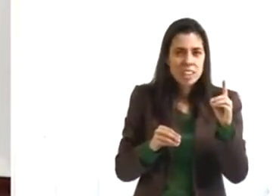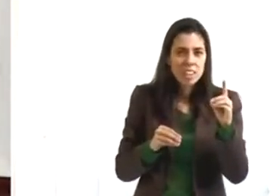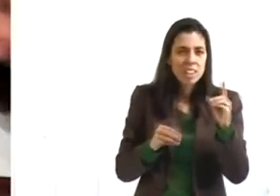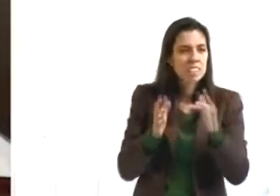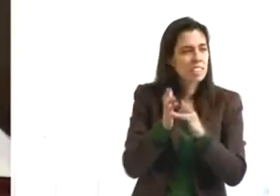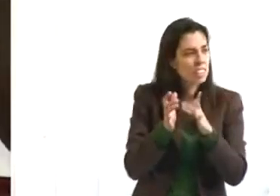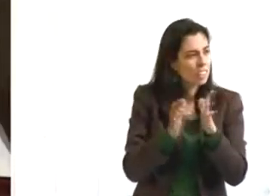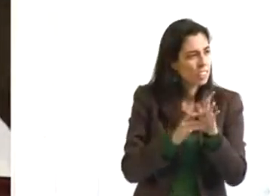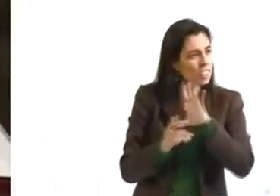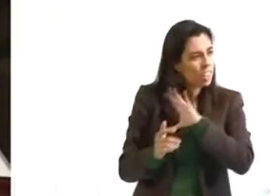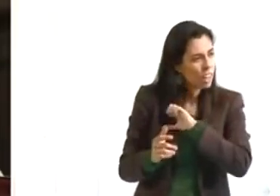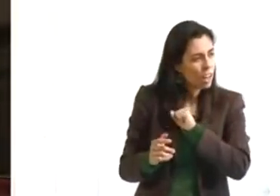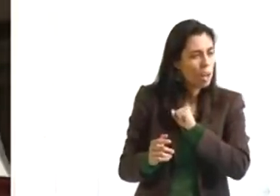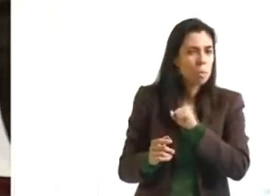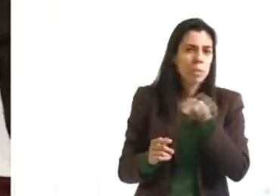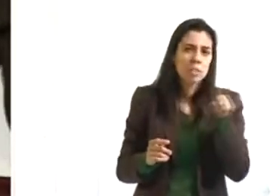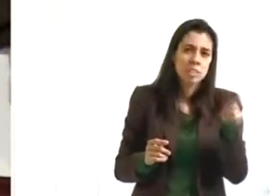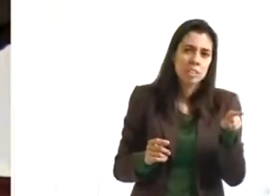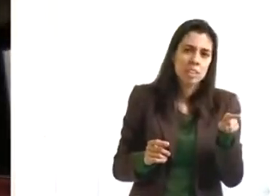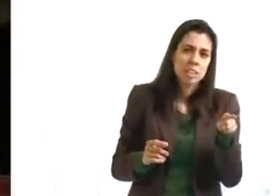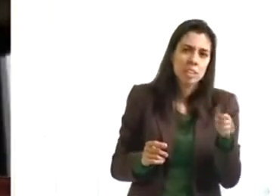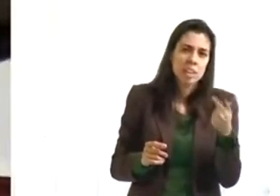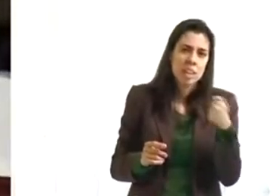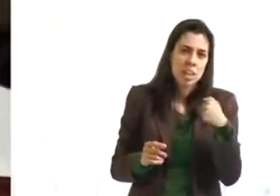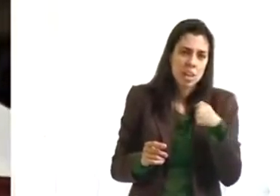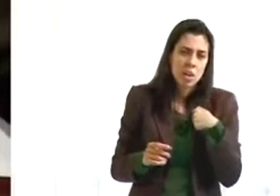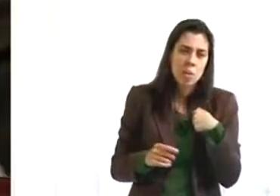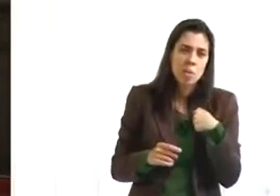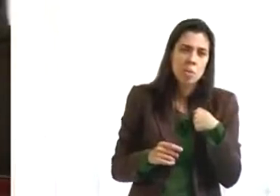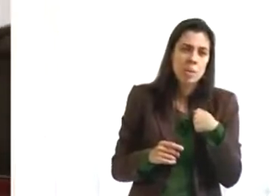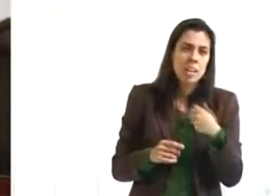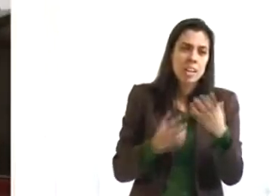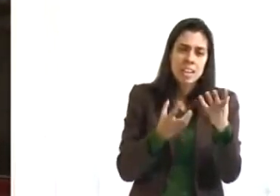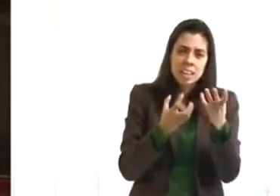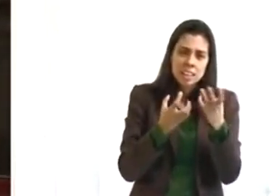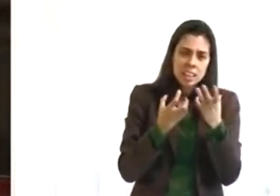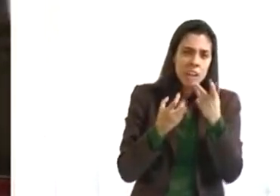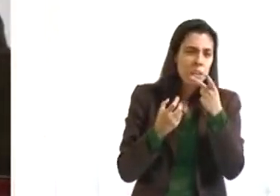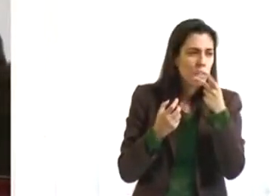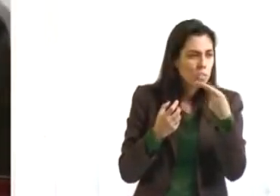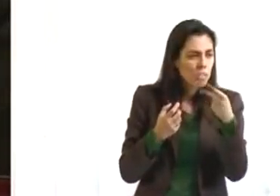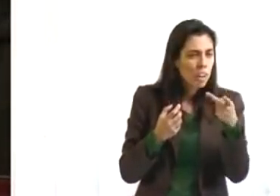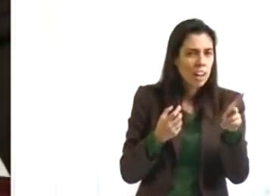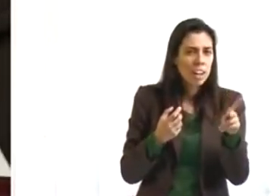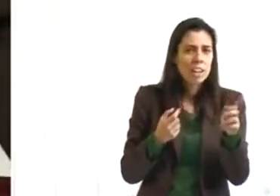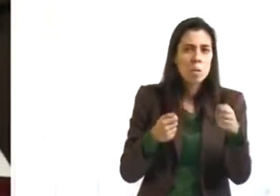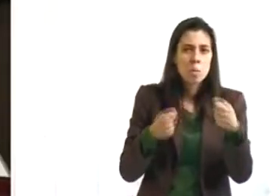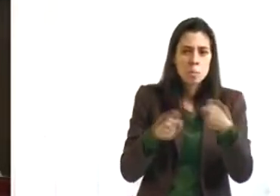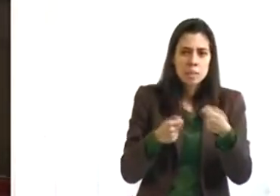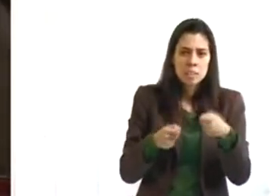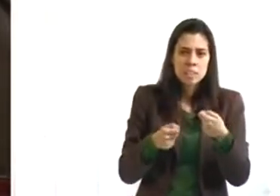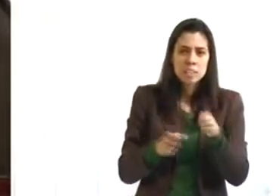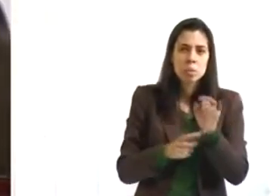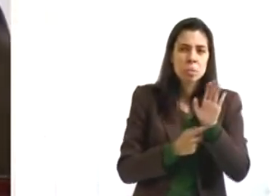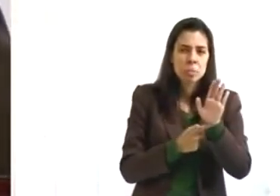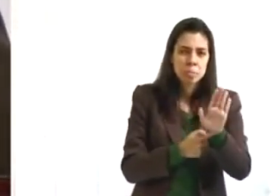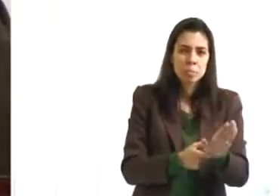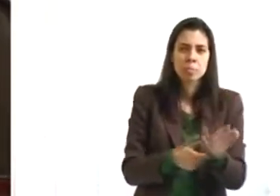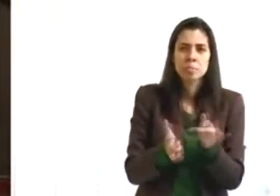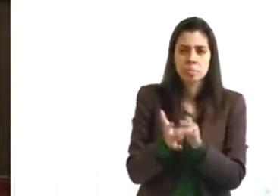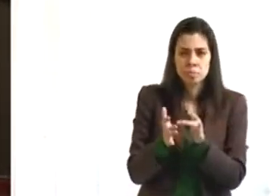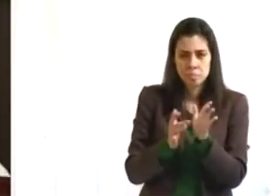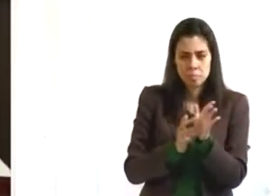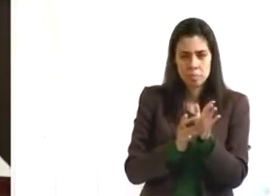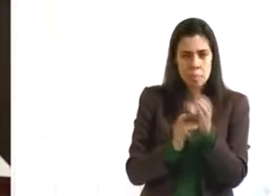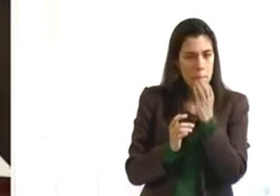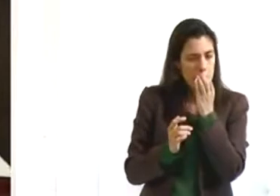te ama. Eu estou acabando de sair da minha igreja agora e o Deus falou comigo que eu tenho que pregar Jesus. Nós não podemos dar essa